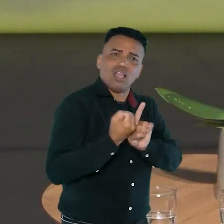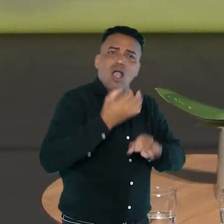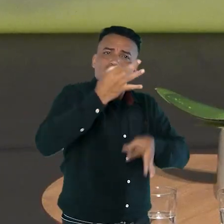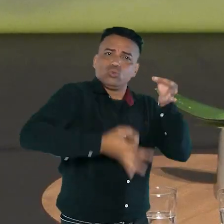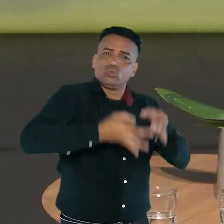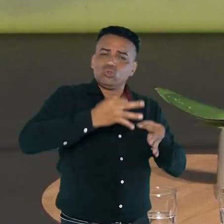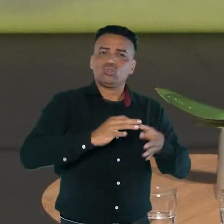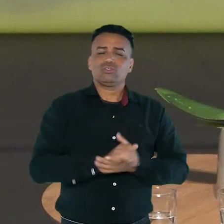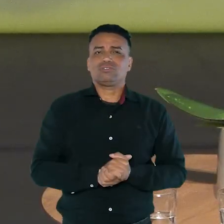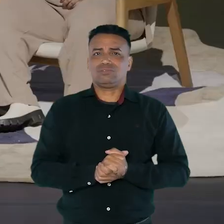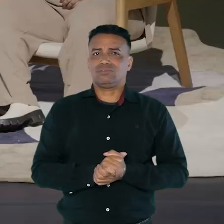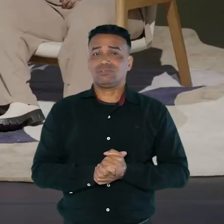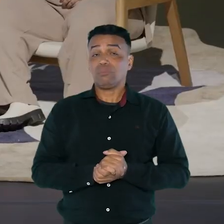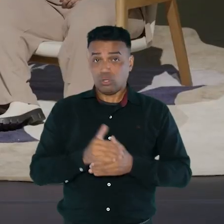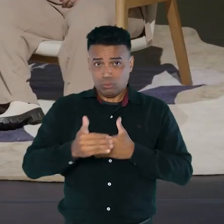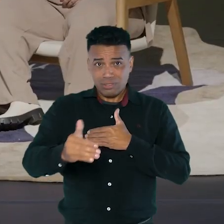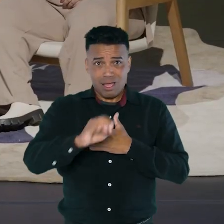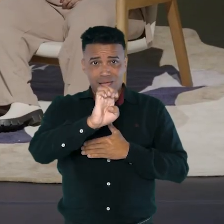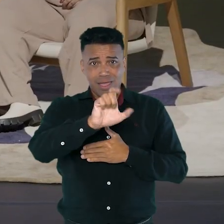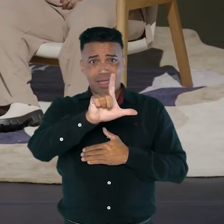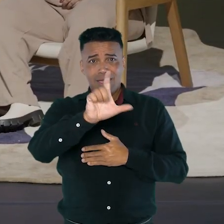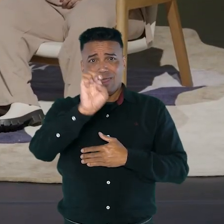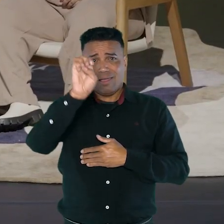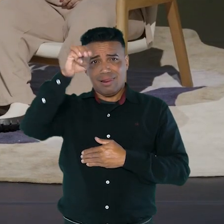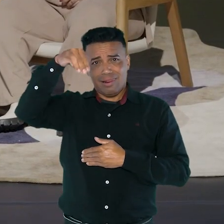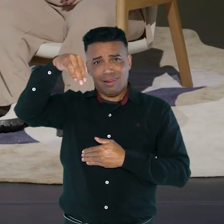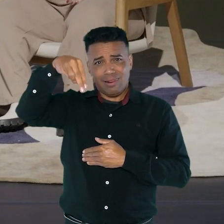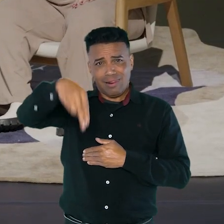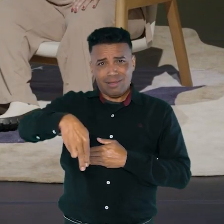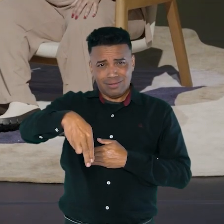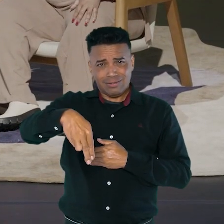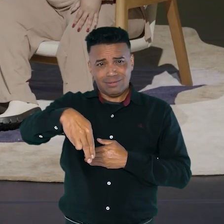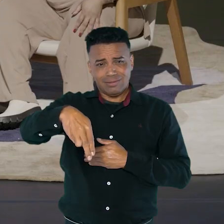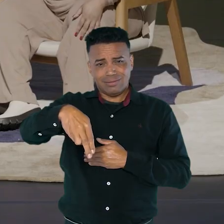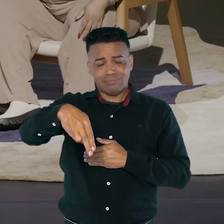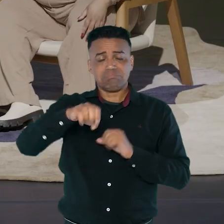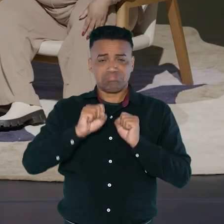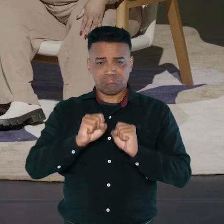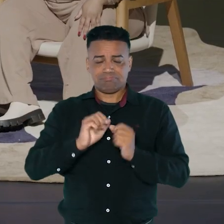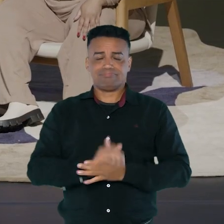social. Pode começar com você, Ellen?